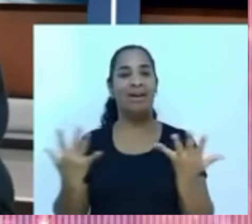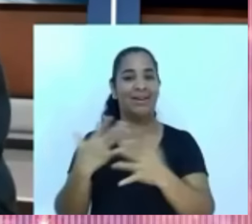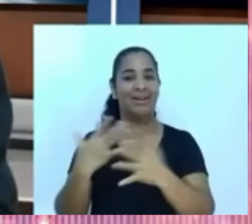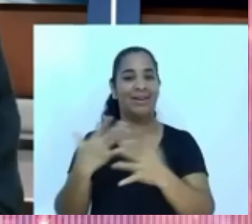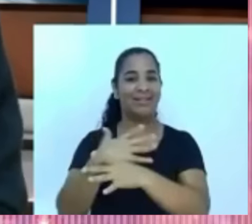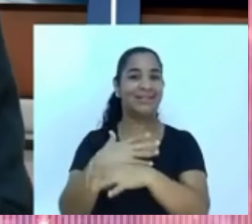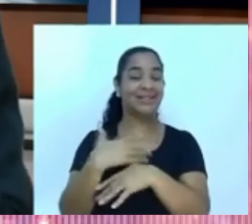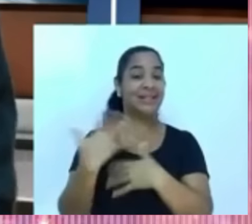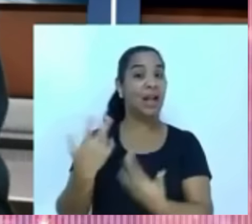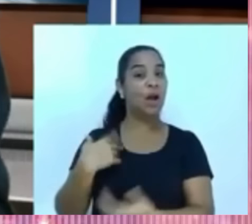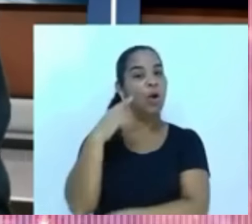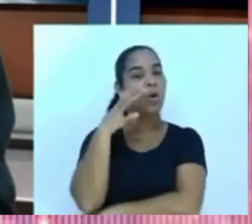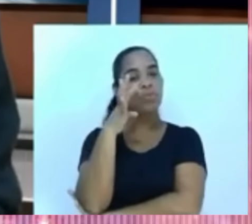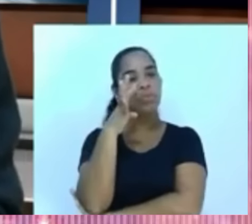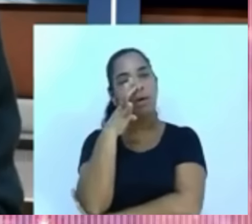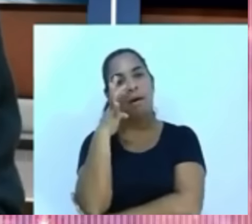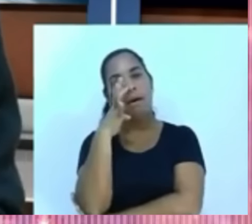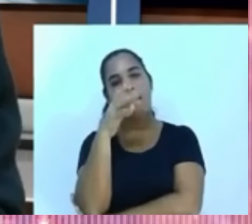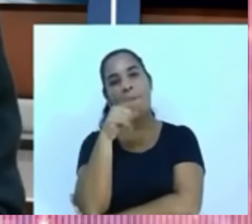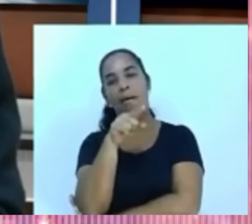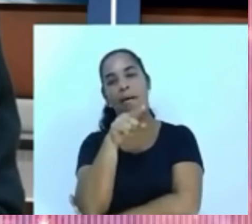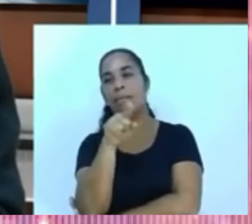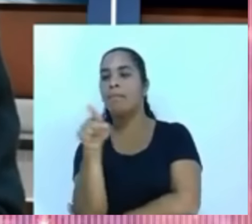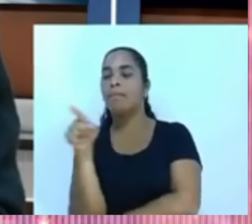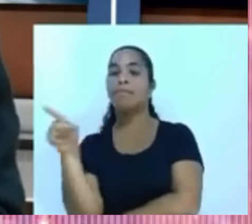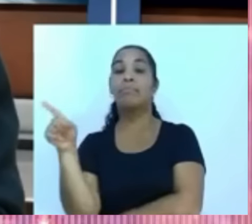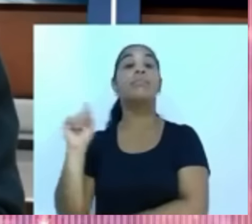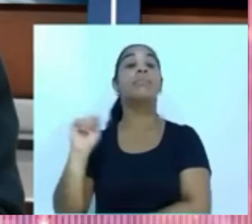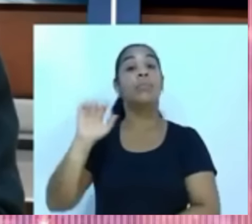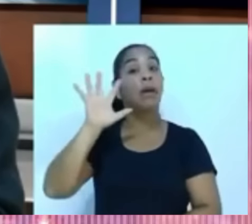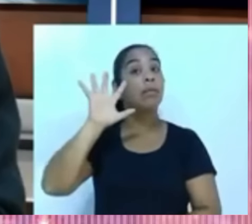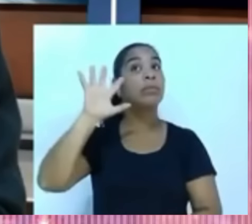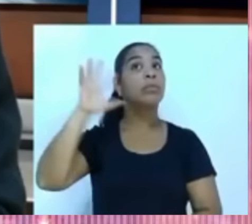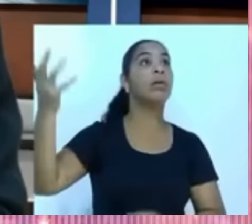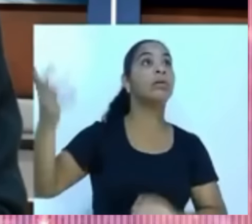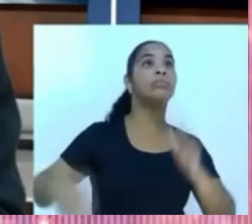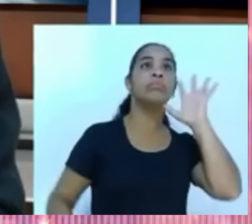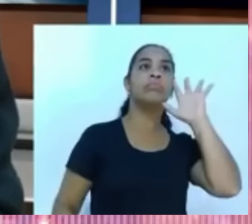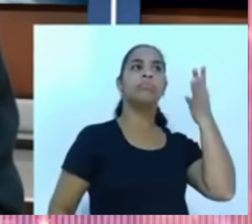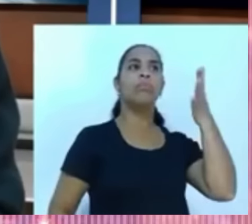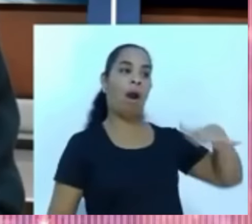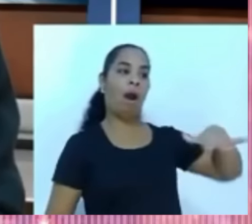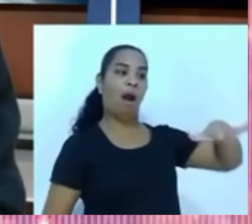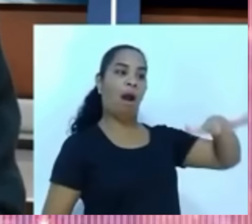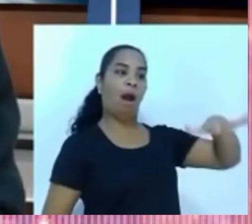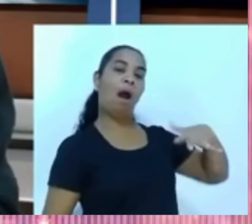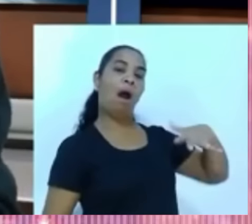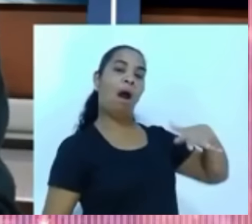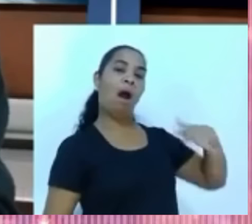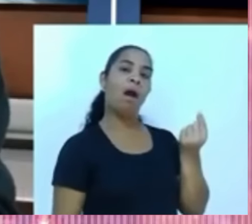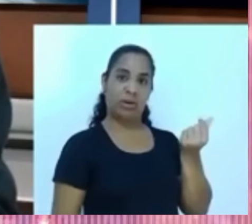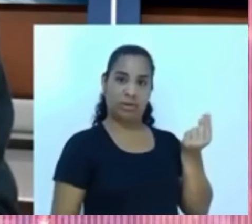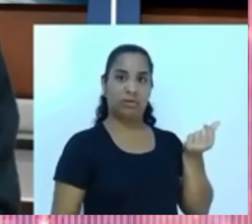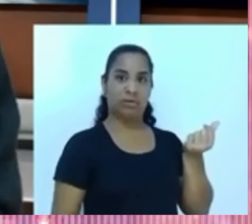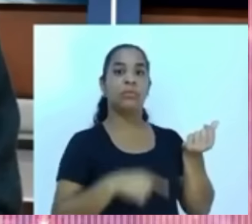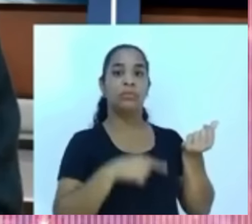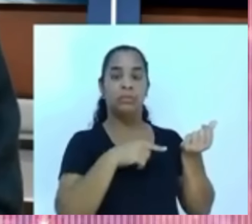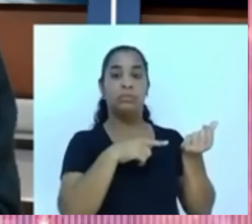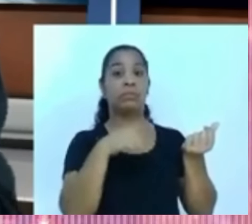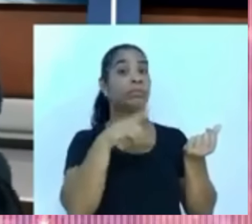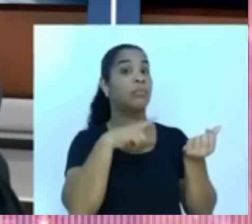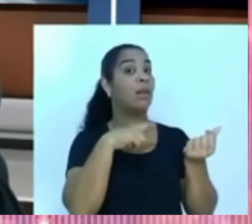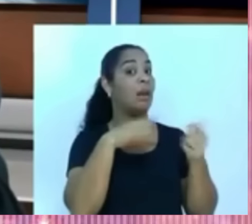observar as distinções de natureza Econômica na posse quantas vezes